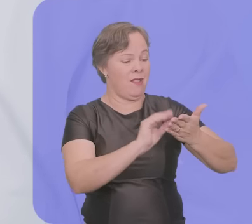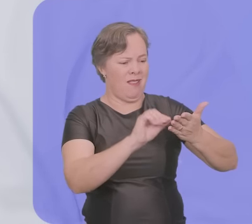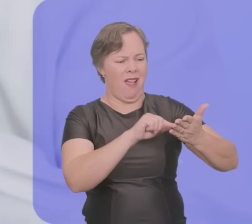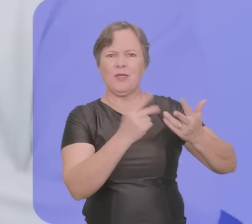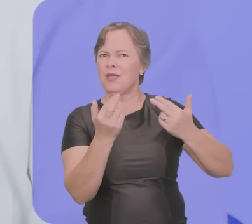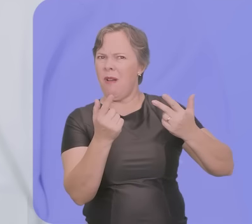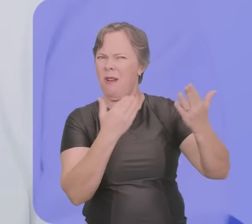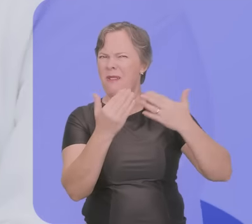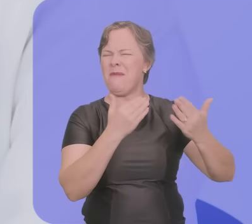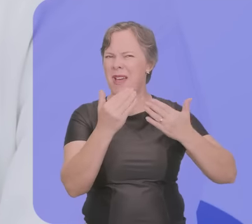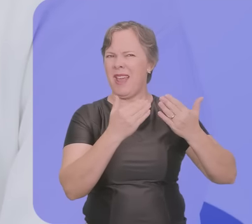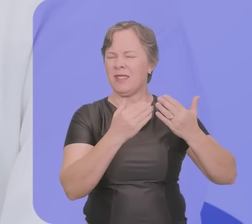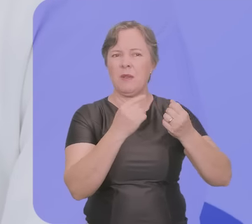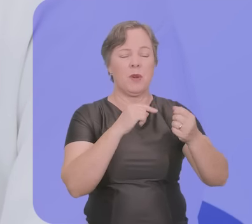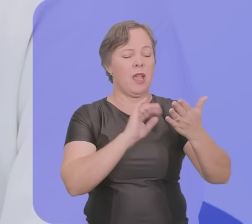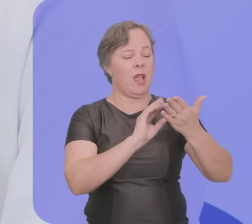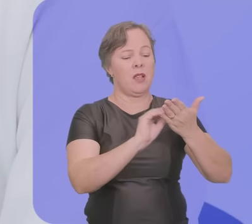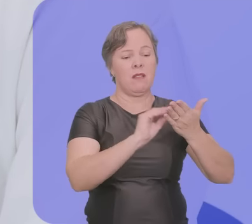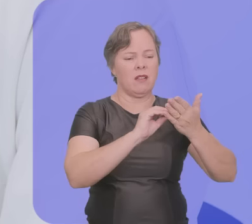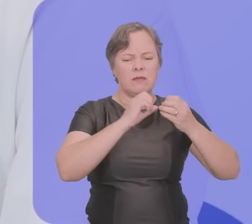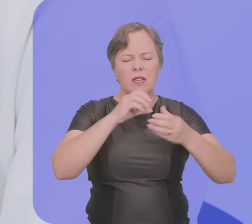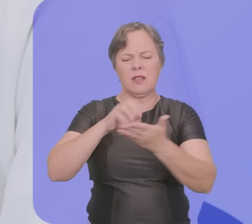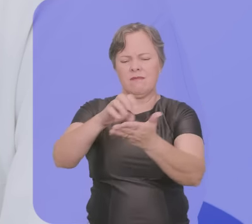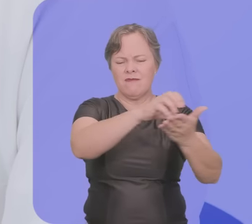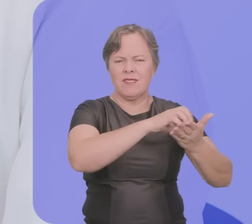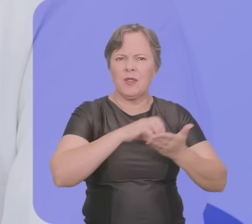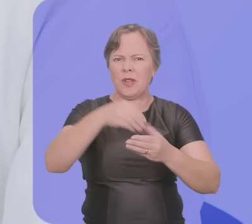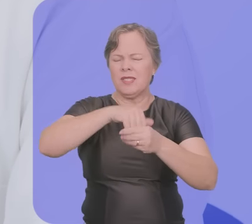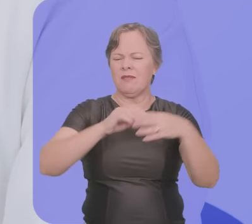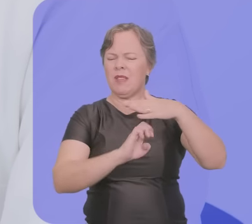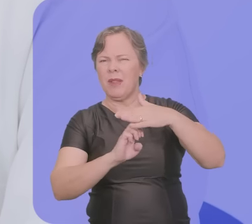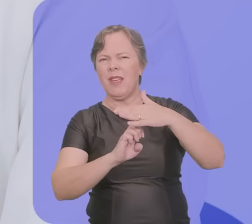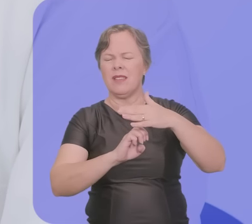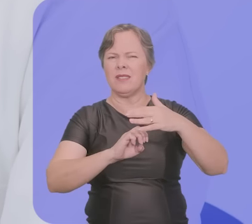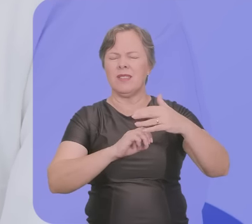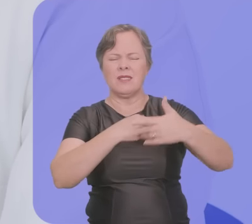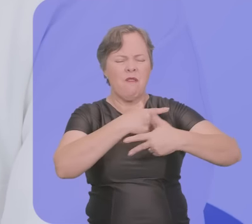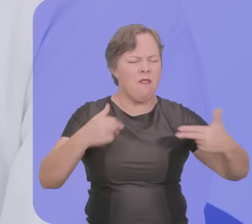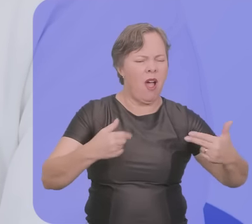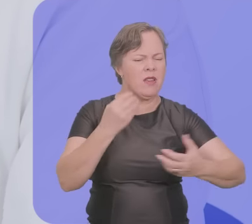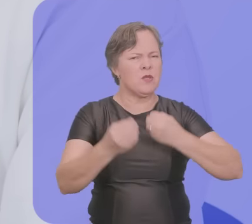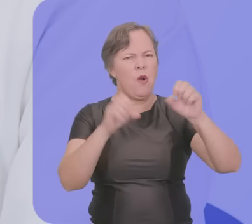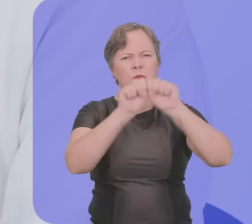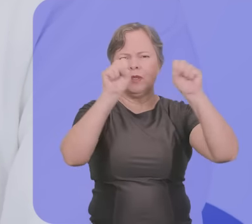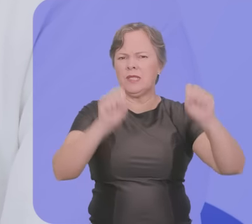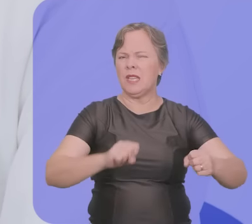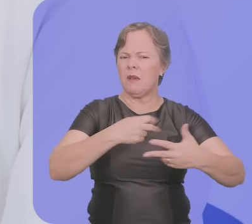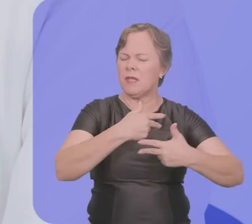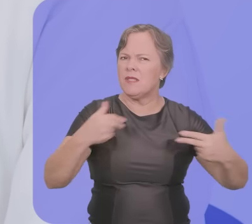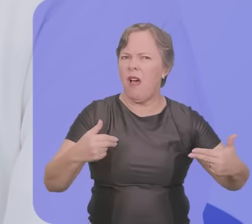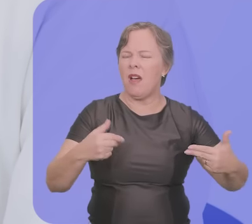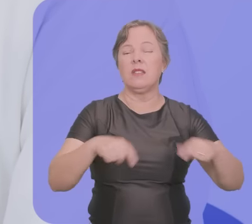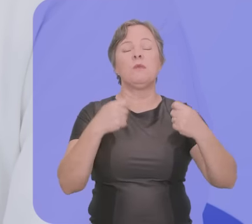gente ter inteligência, né, nos negócios, né, e produzir ideias que estavam ali guardadas,